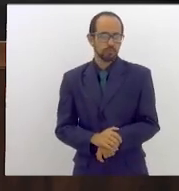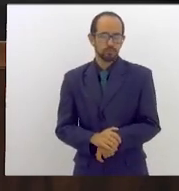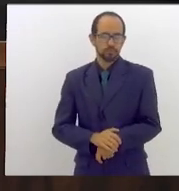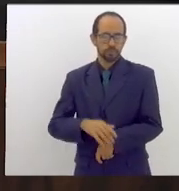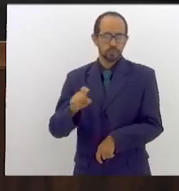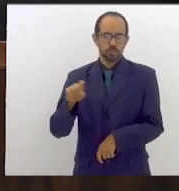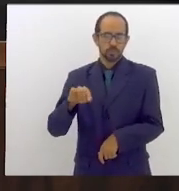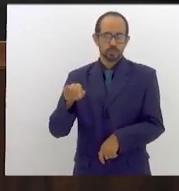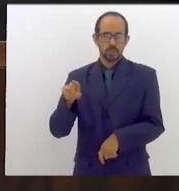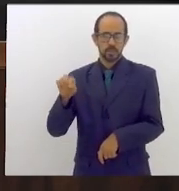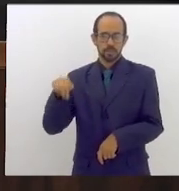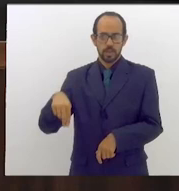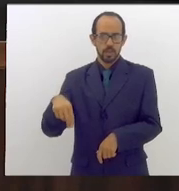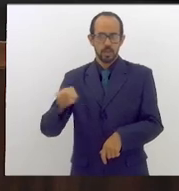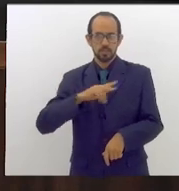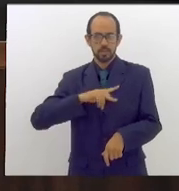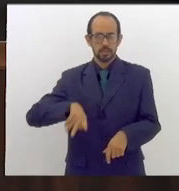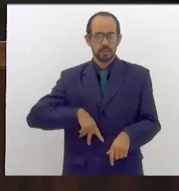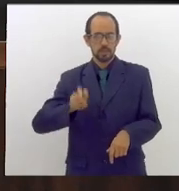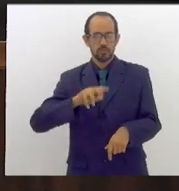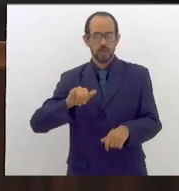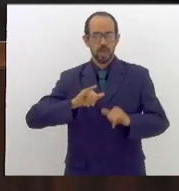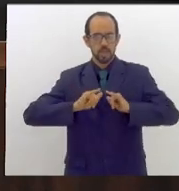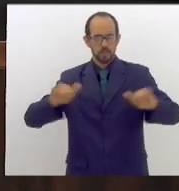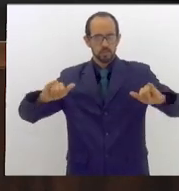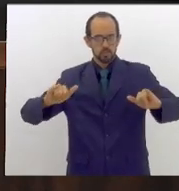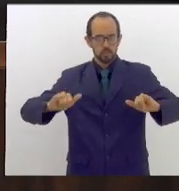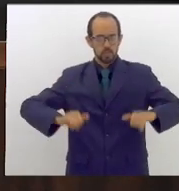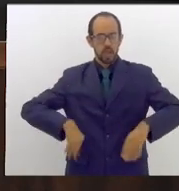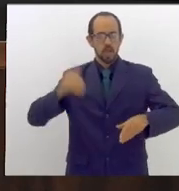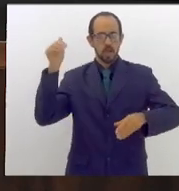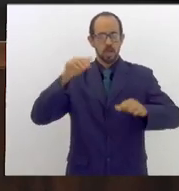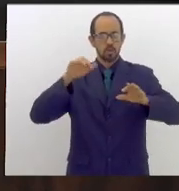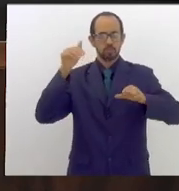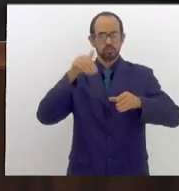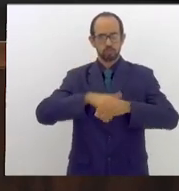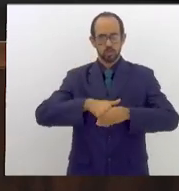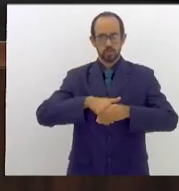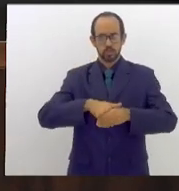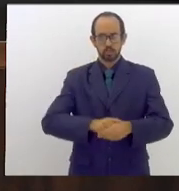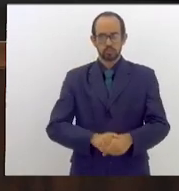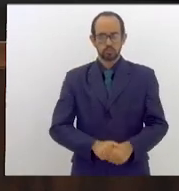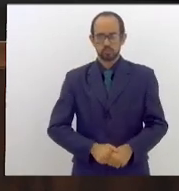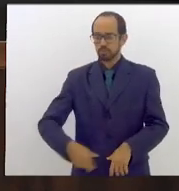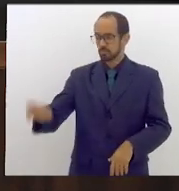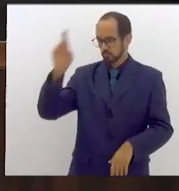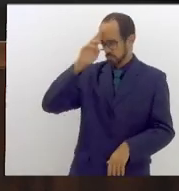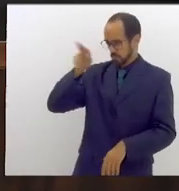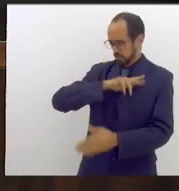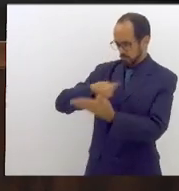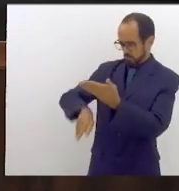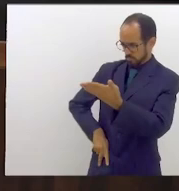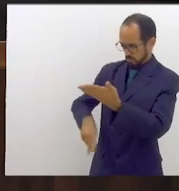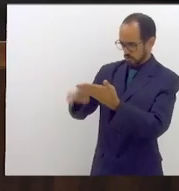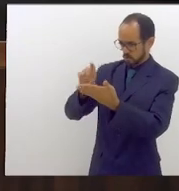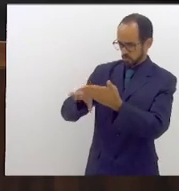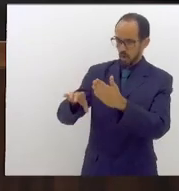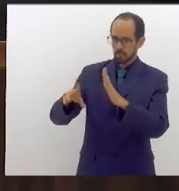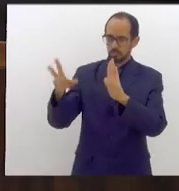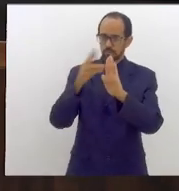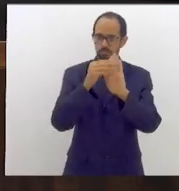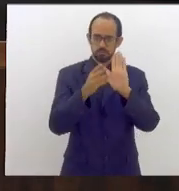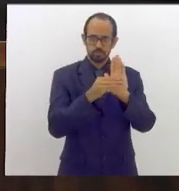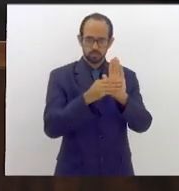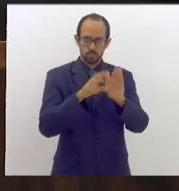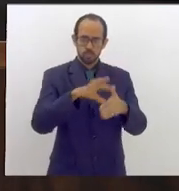e zeider presidência vai proclamar o resultado senhor presidente só registrando o líder